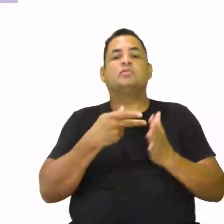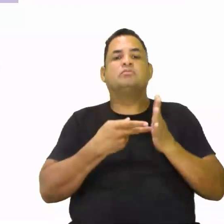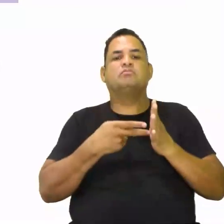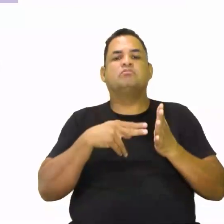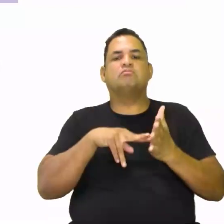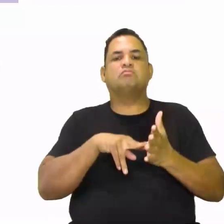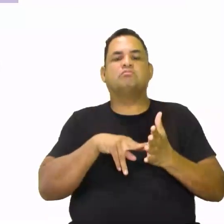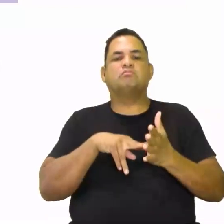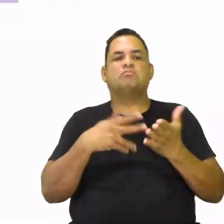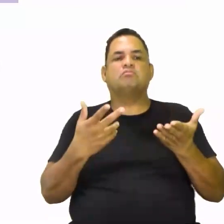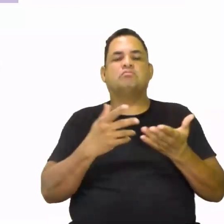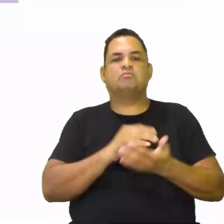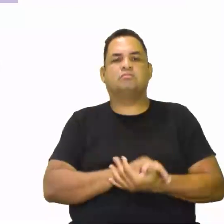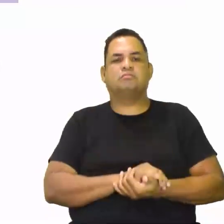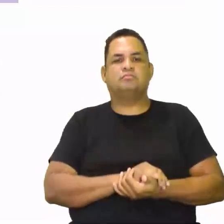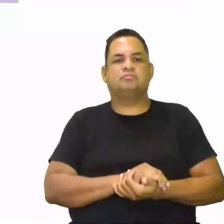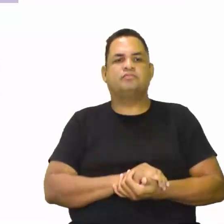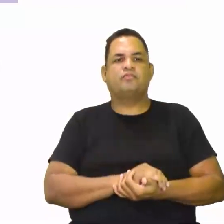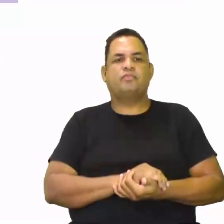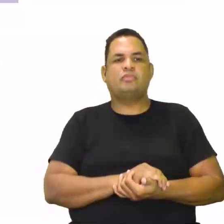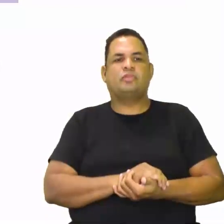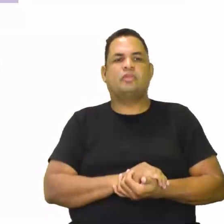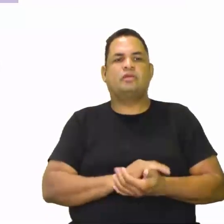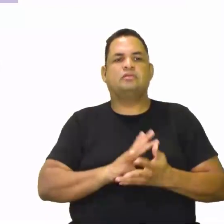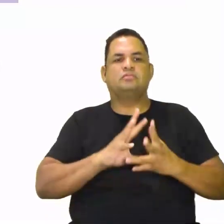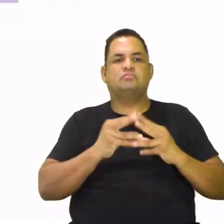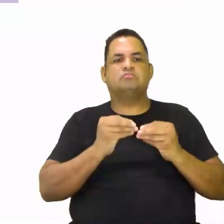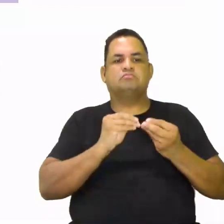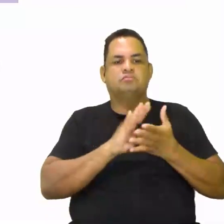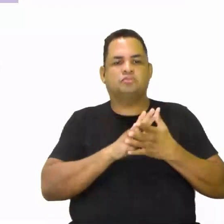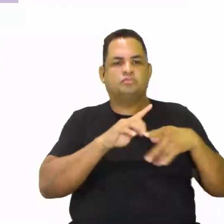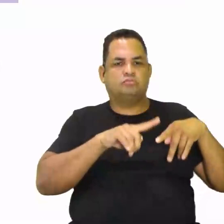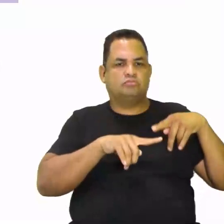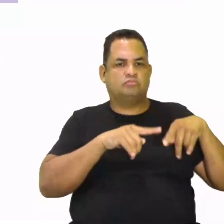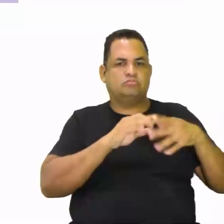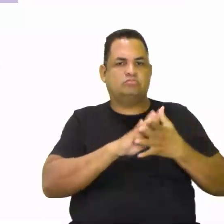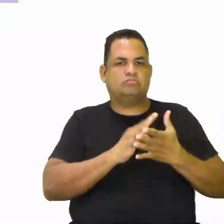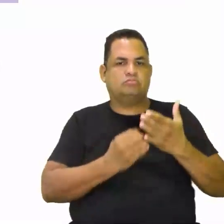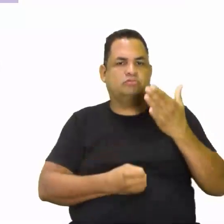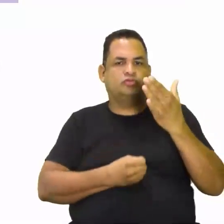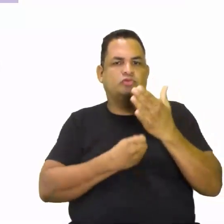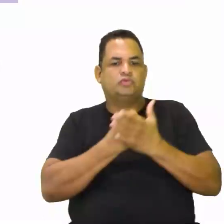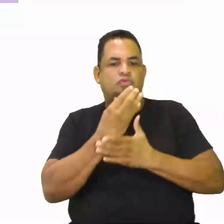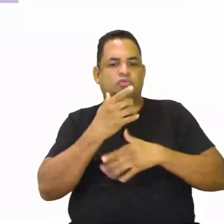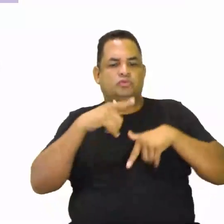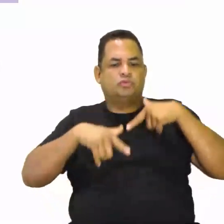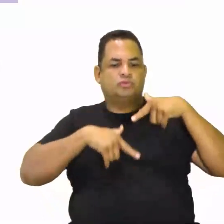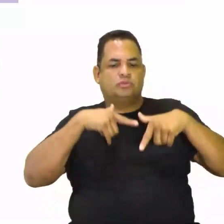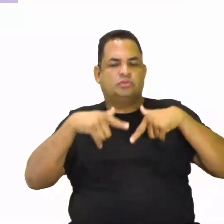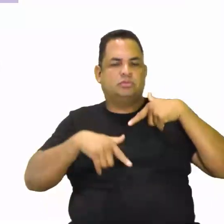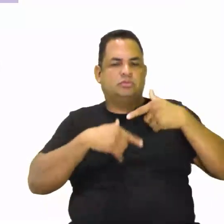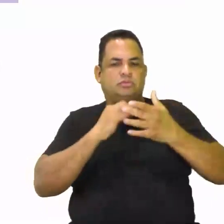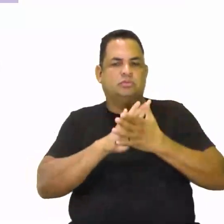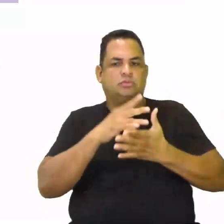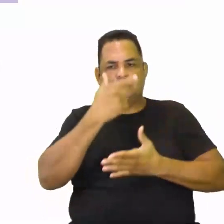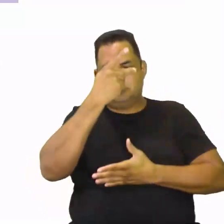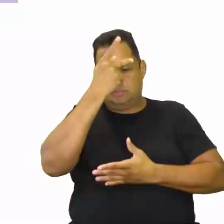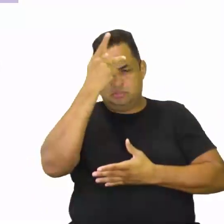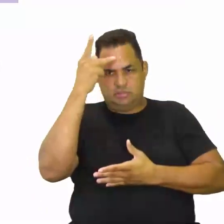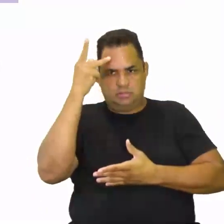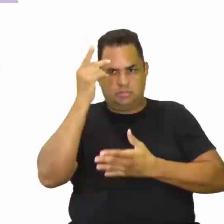significa? É o seguinte, todo resíduo proveniente das atividades humanas ou